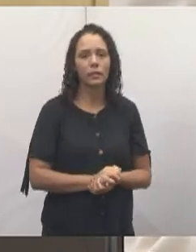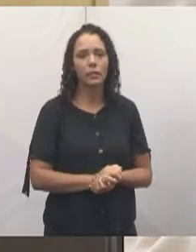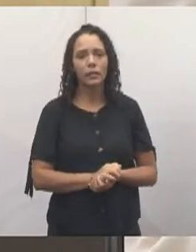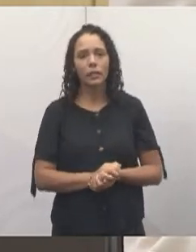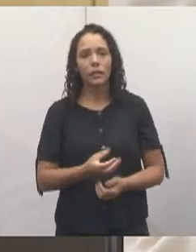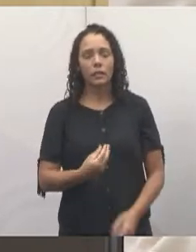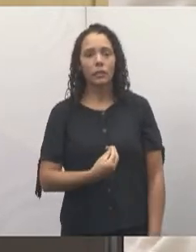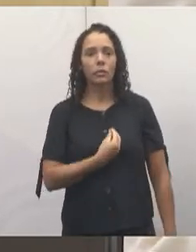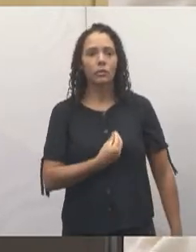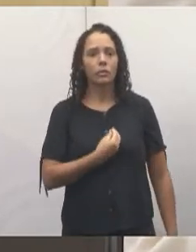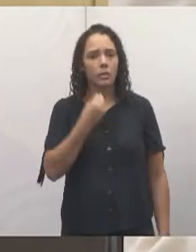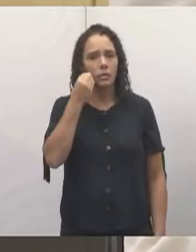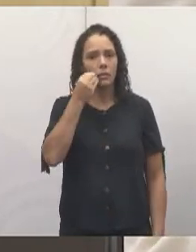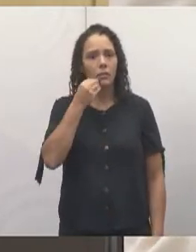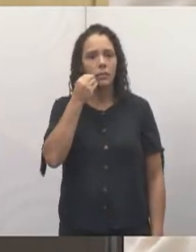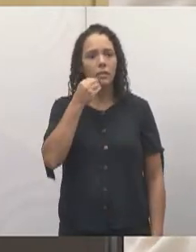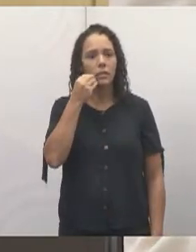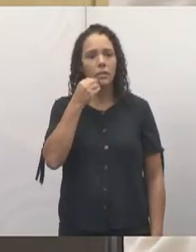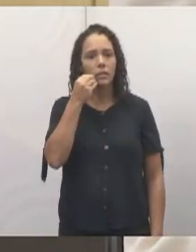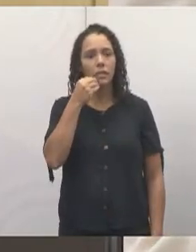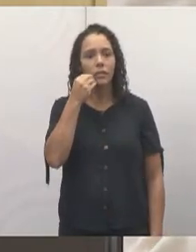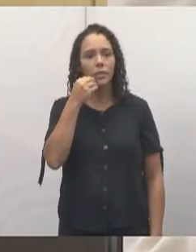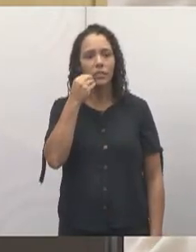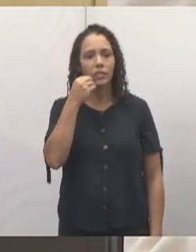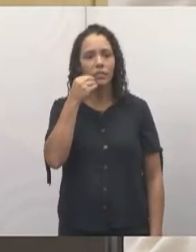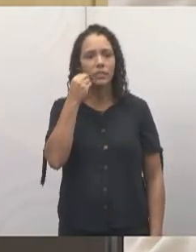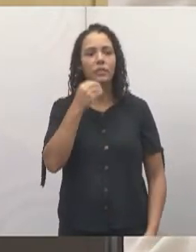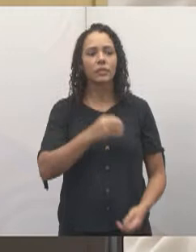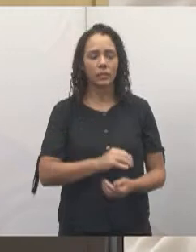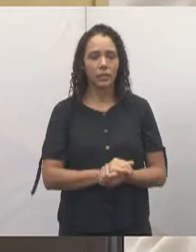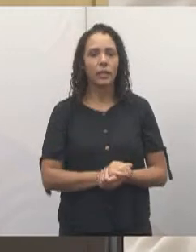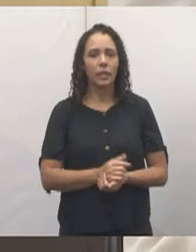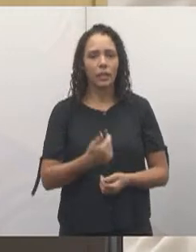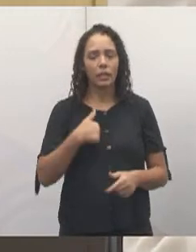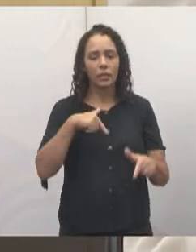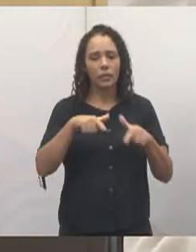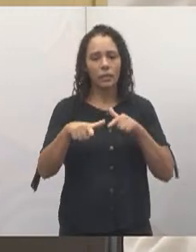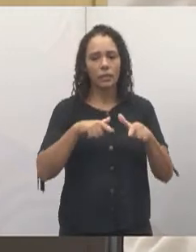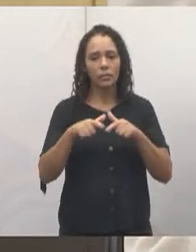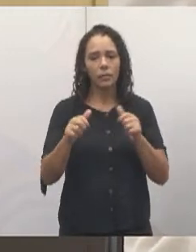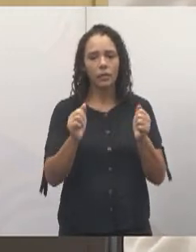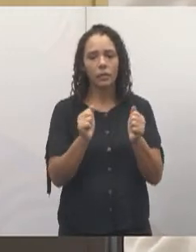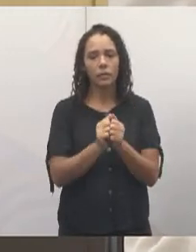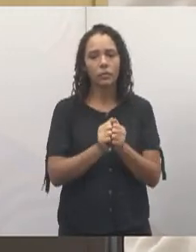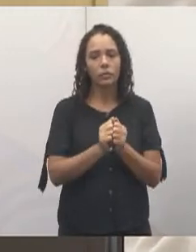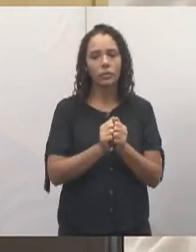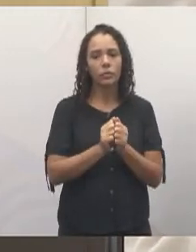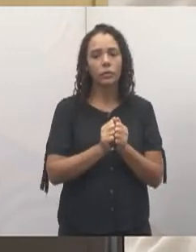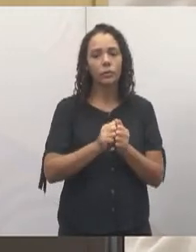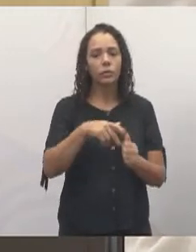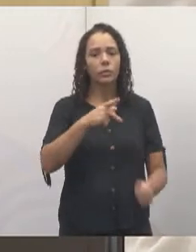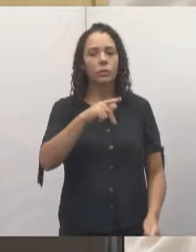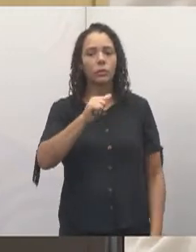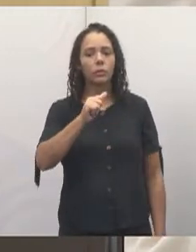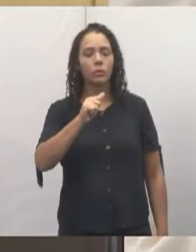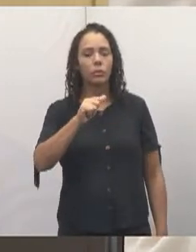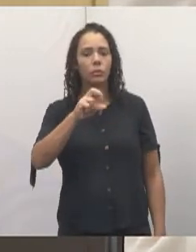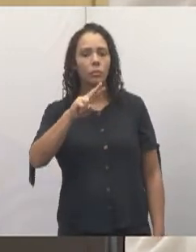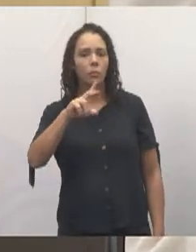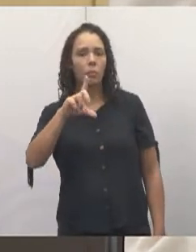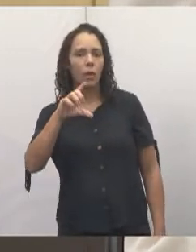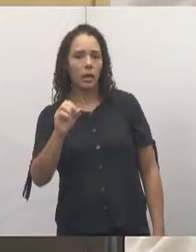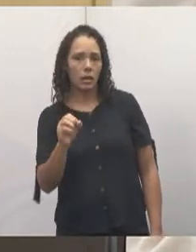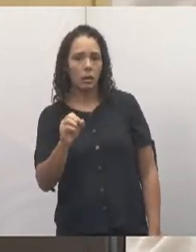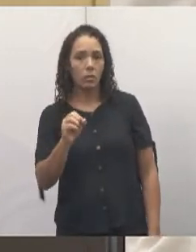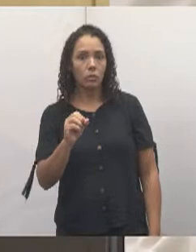vivência no âmbito jurídico, né, trabalhava com o Dr. Paulo Sictosi, juiz de direito, que